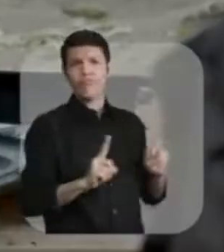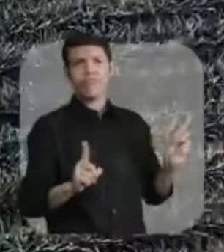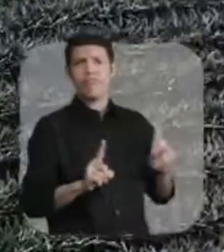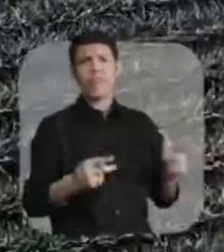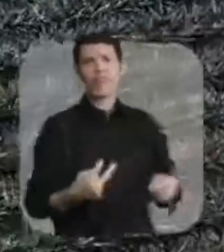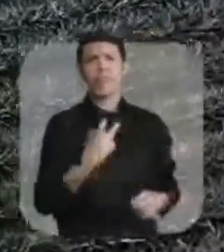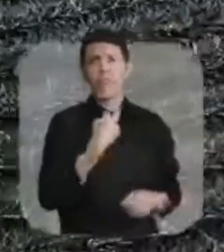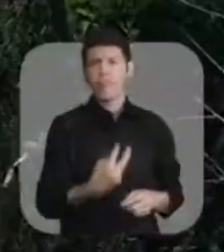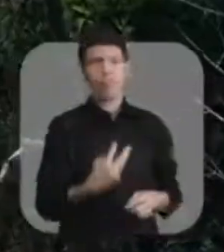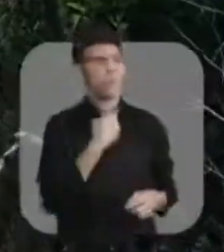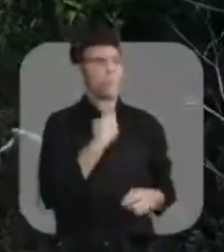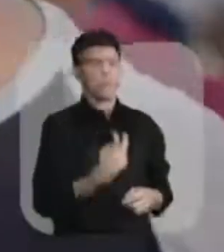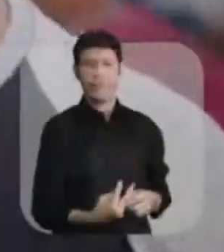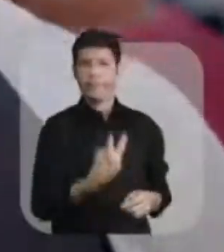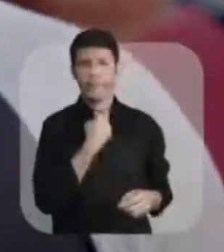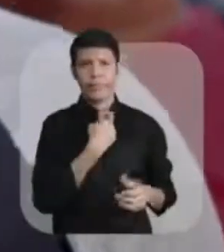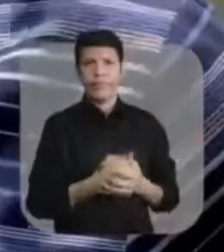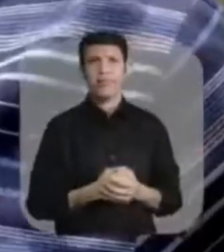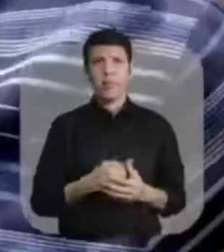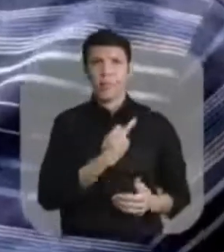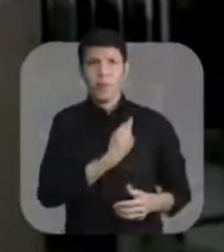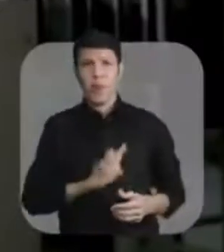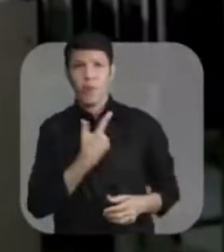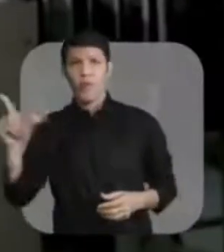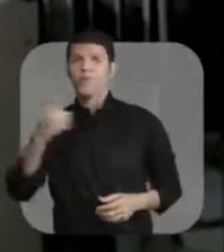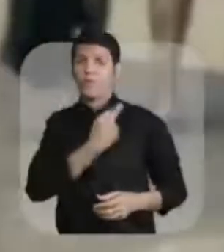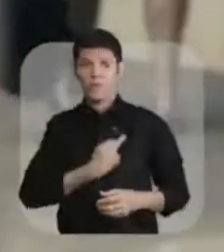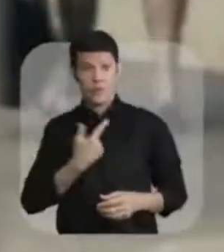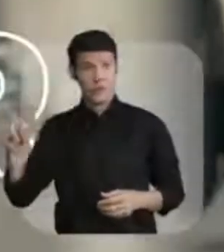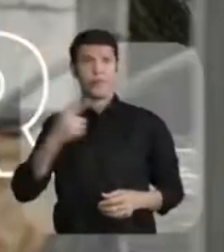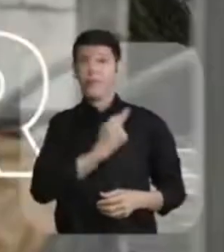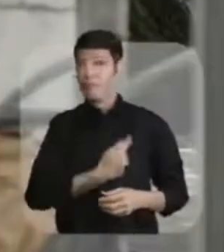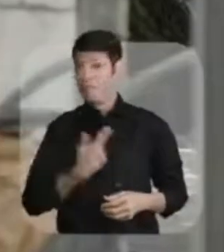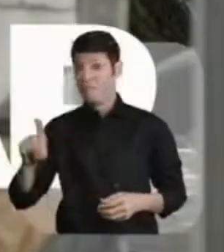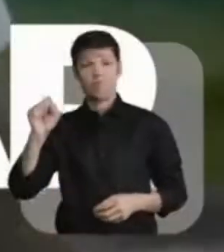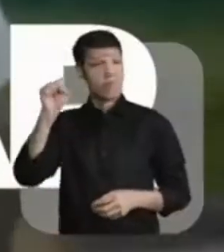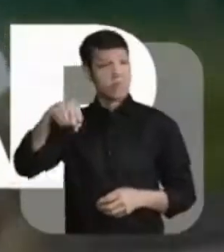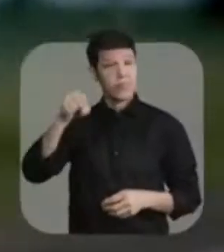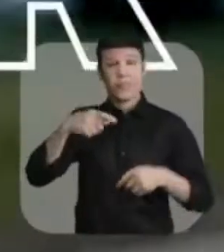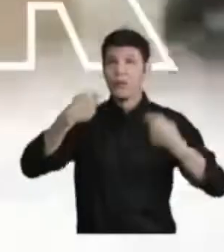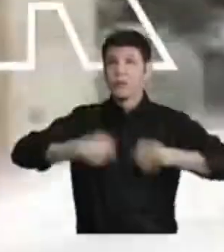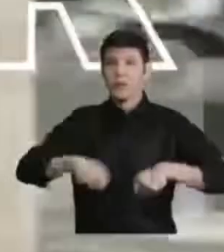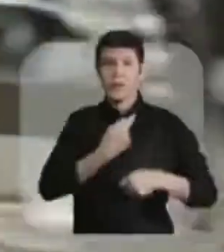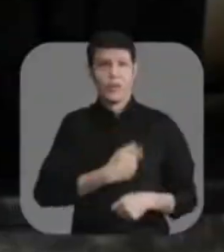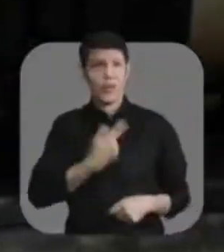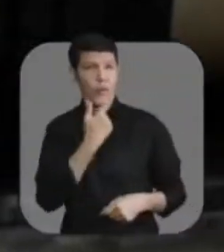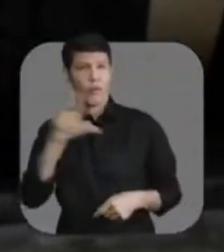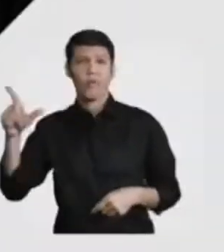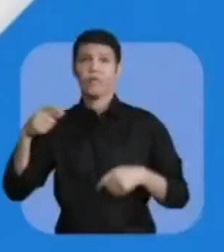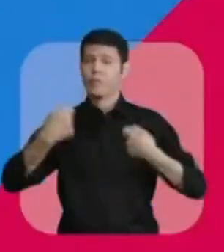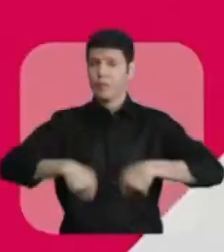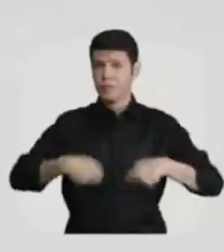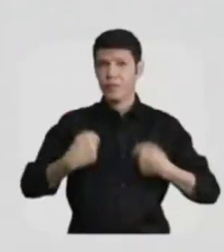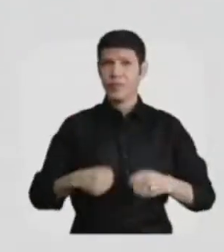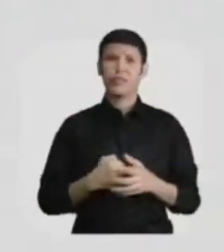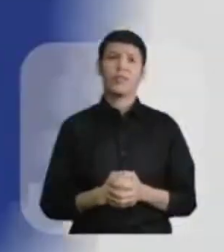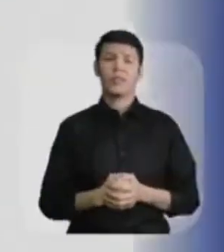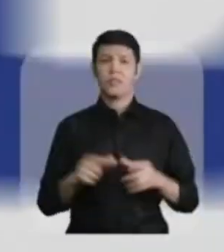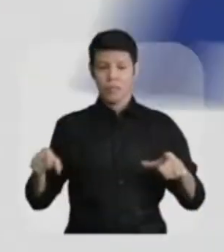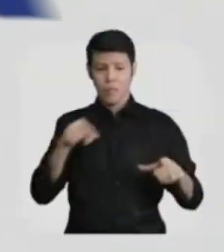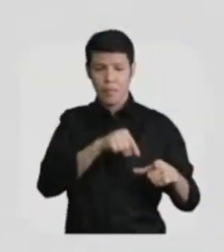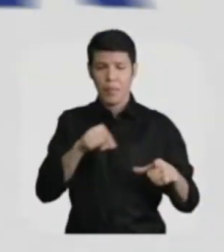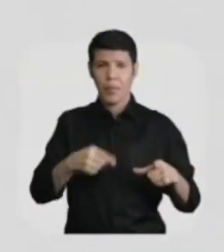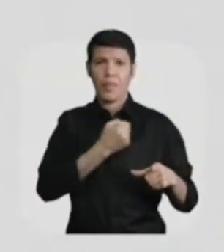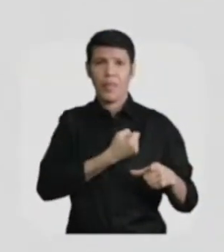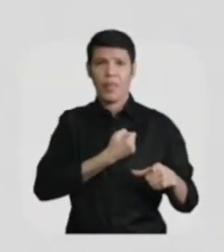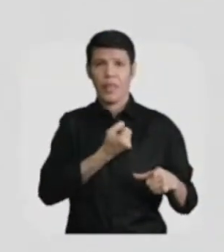que tá. Desse jeito não dá, desse jeito não dá. Tem que mudar, tem que mudar, tem que mudar, tem que mudar, tem que